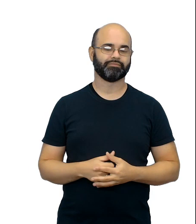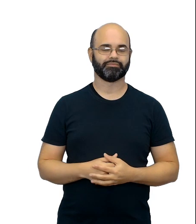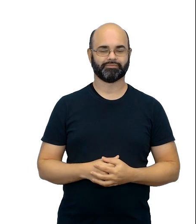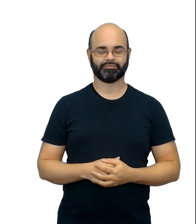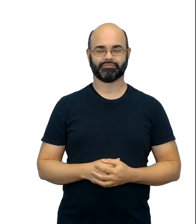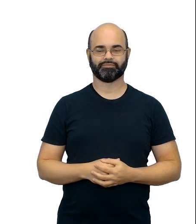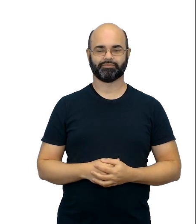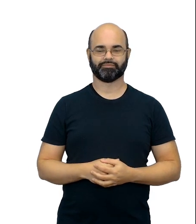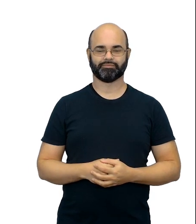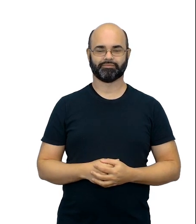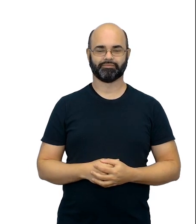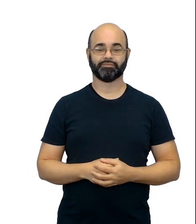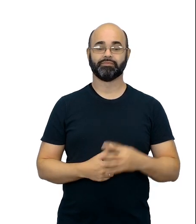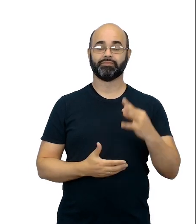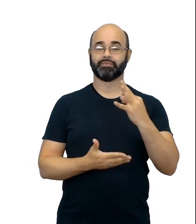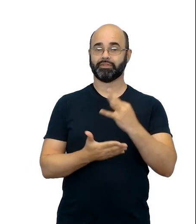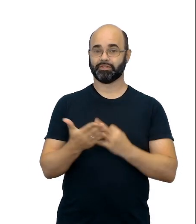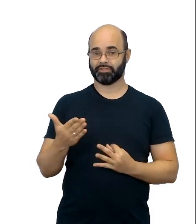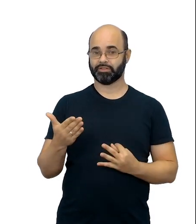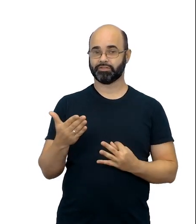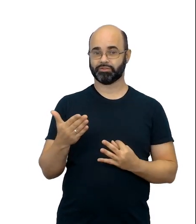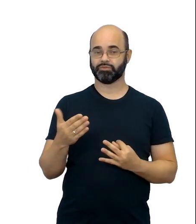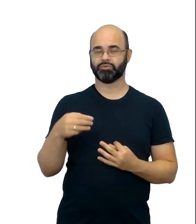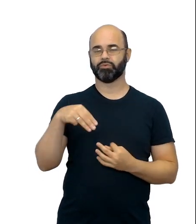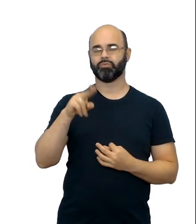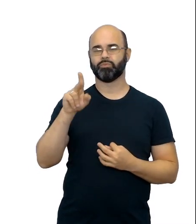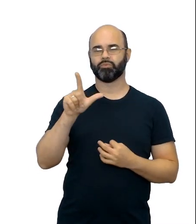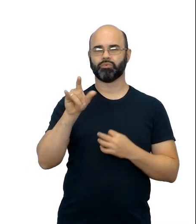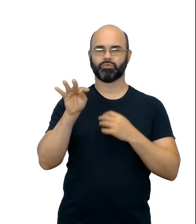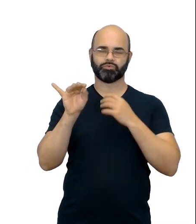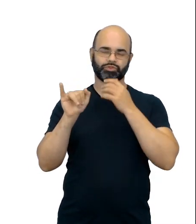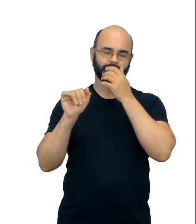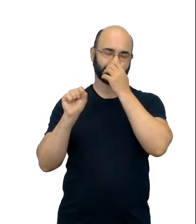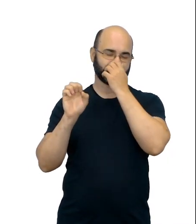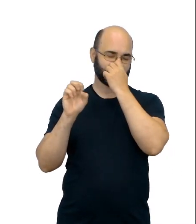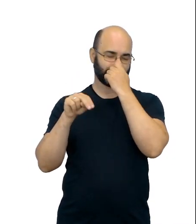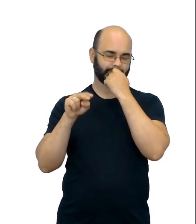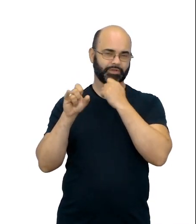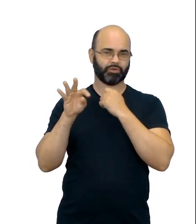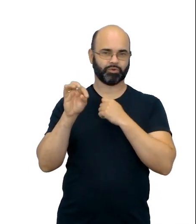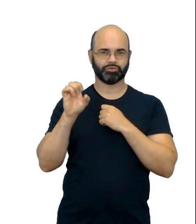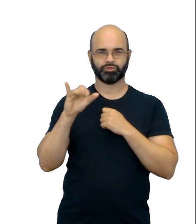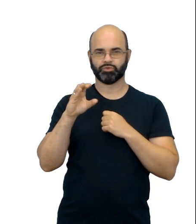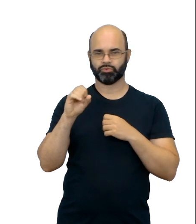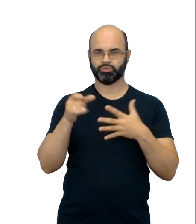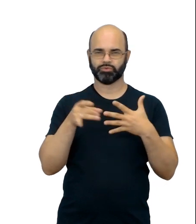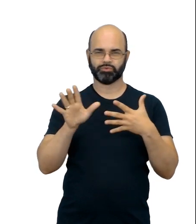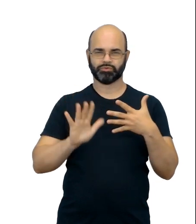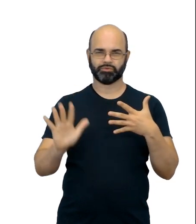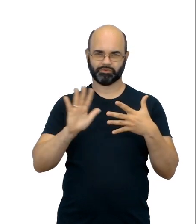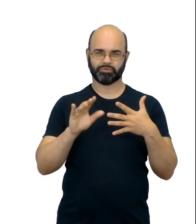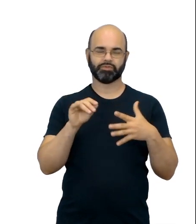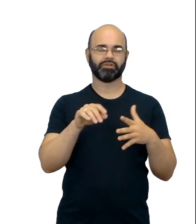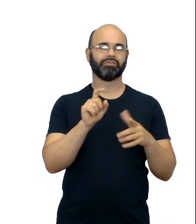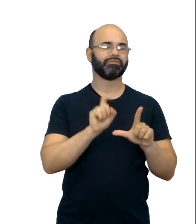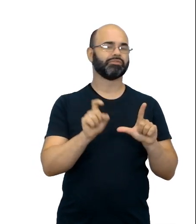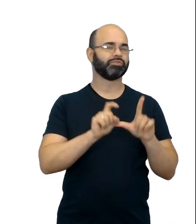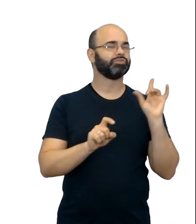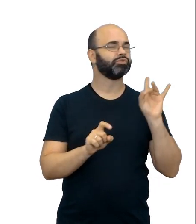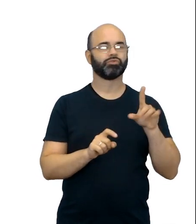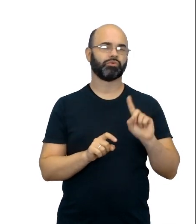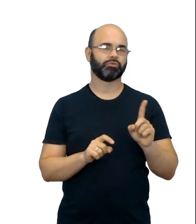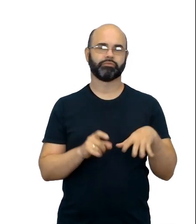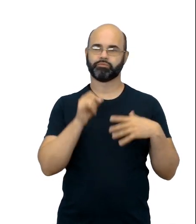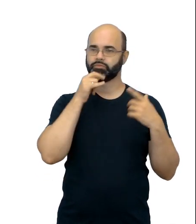textos multissemióticos vão além dos limites dos meios digitais, é o que eu falei para vocês, estão em todos os ambientes também, né? Pode estar